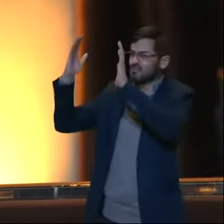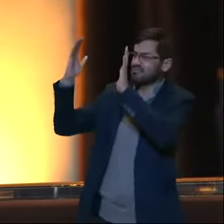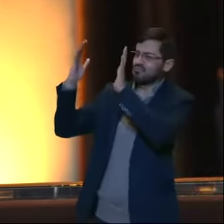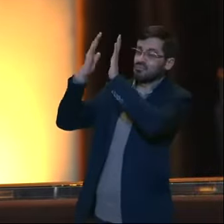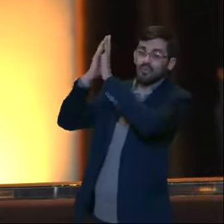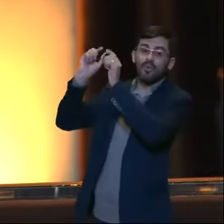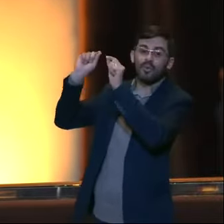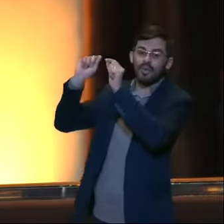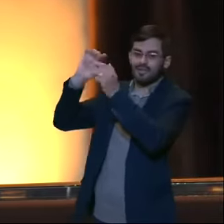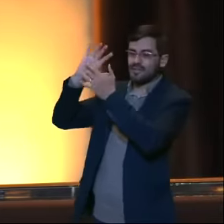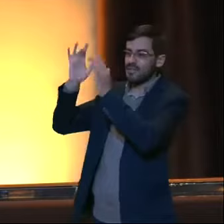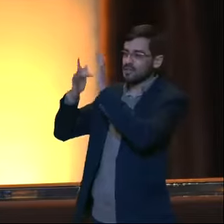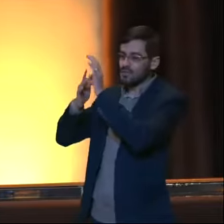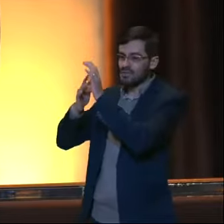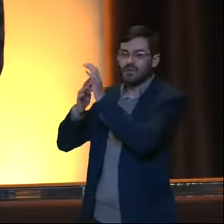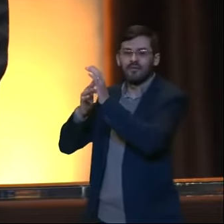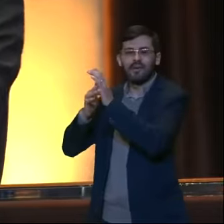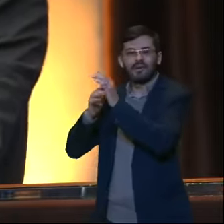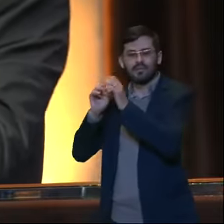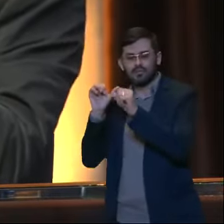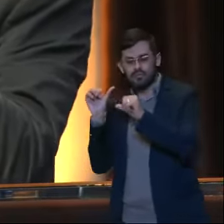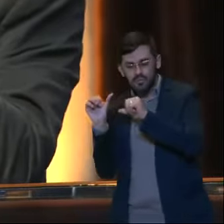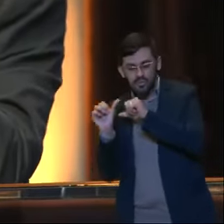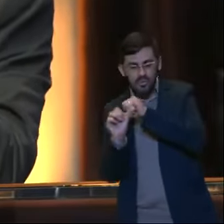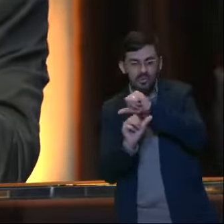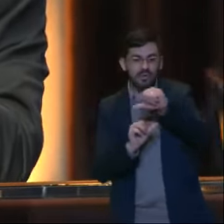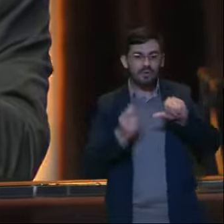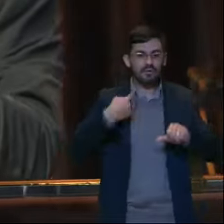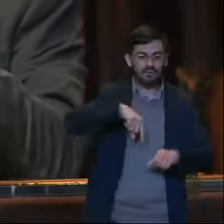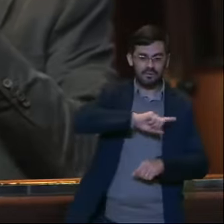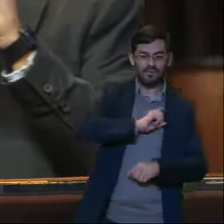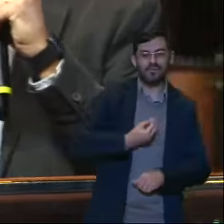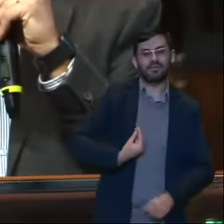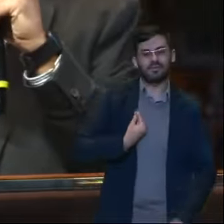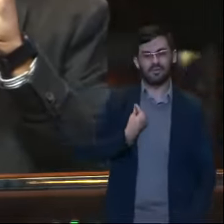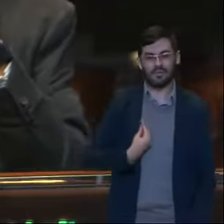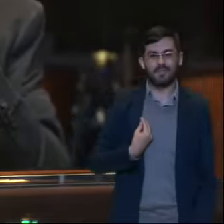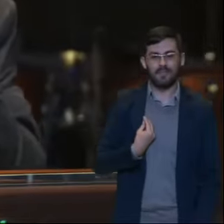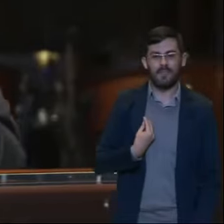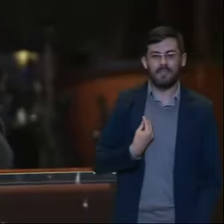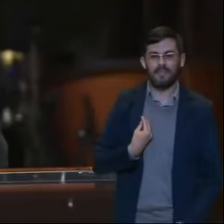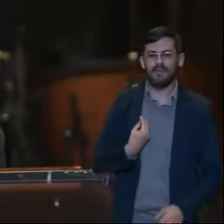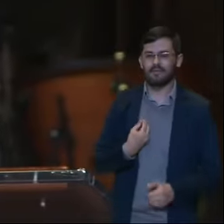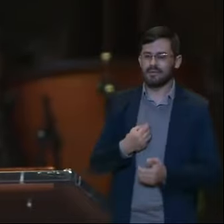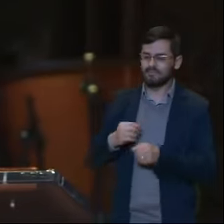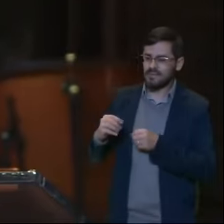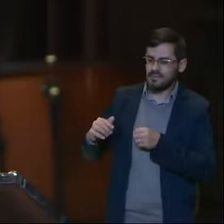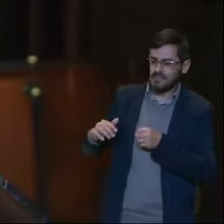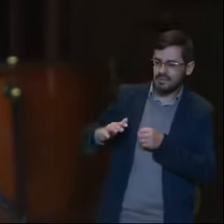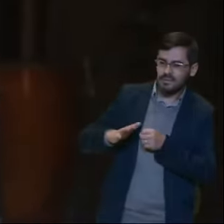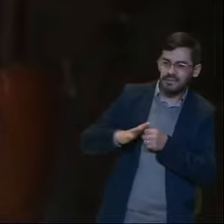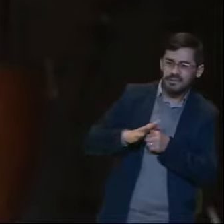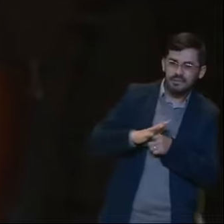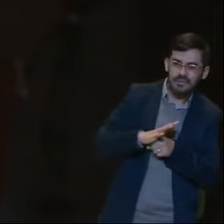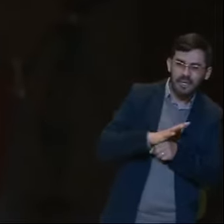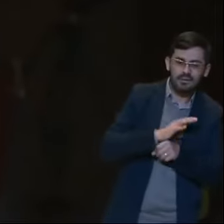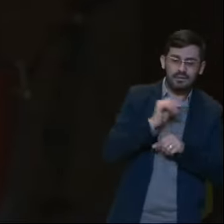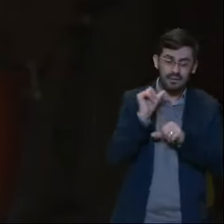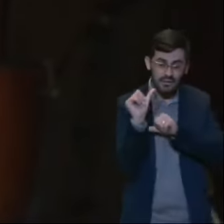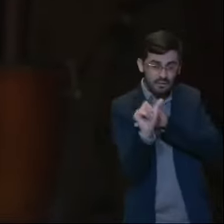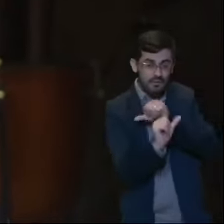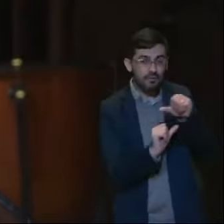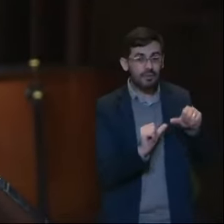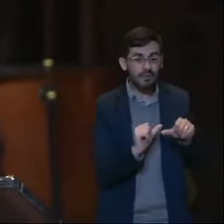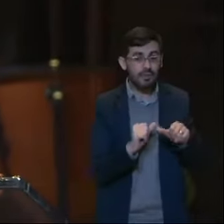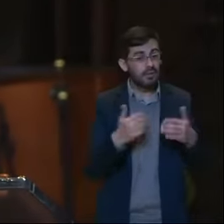que Jesus vai formando essa espiritualidade genuína dentro de você, que aquilo vai transbordando, que aquilo vai transformando. E é isso que